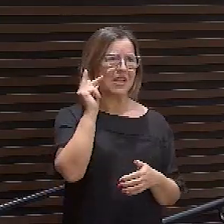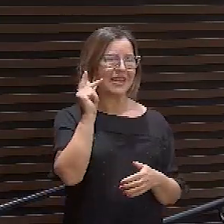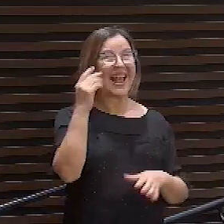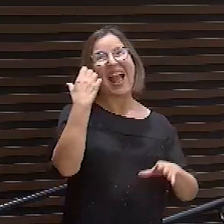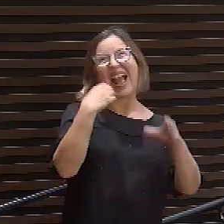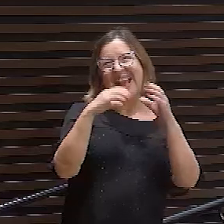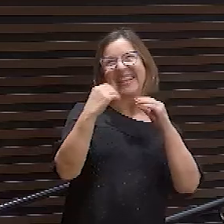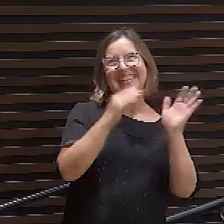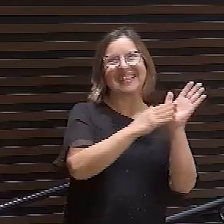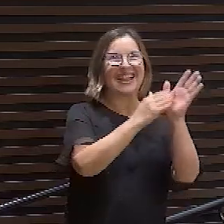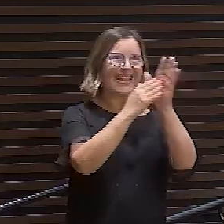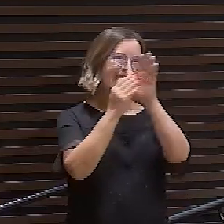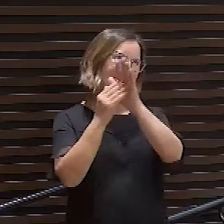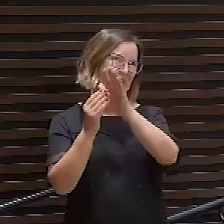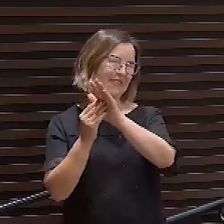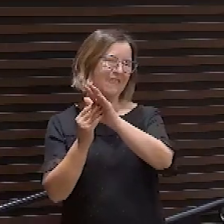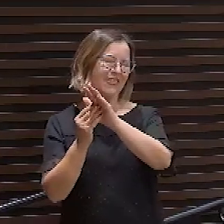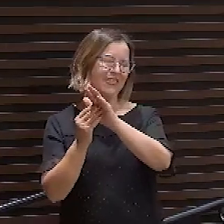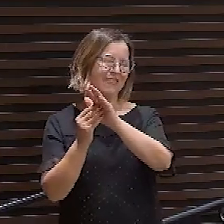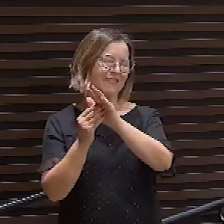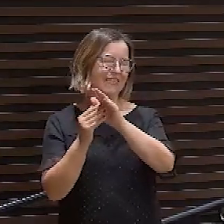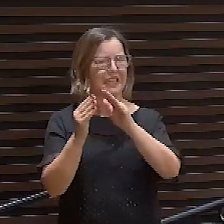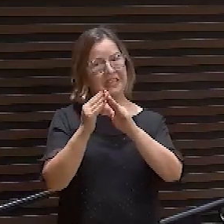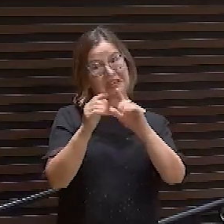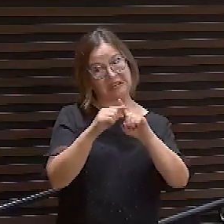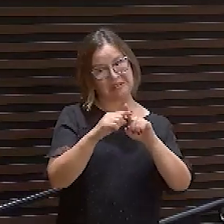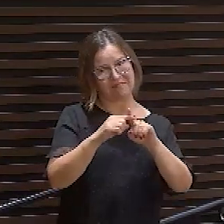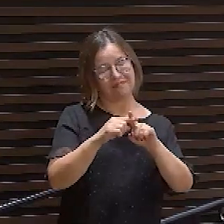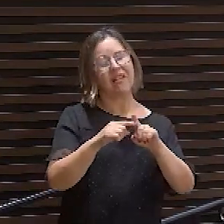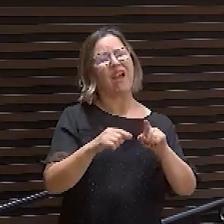cantar louvores lá. Isso é bom.